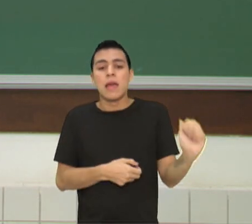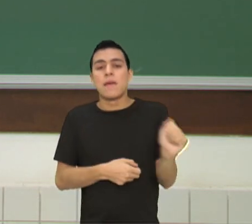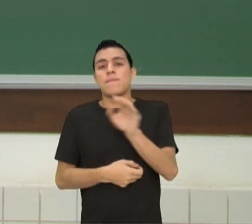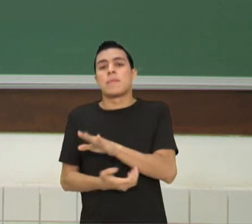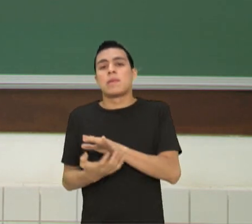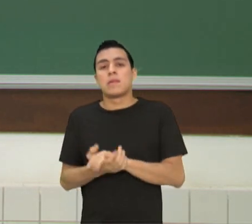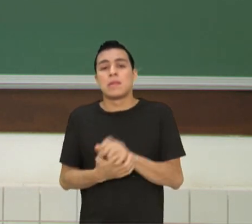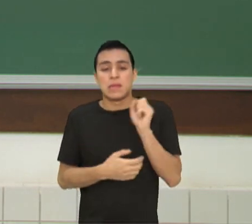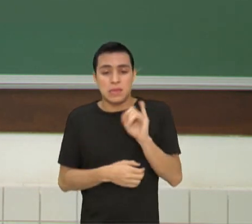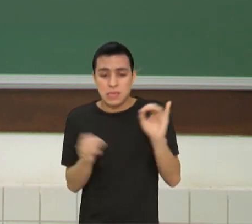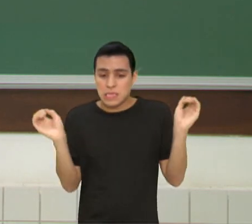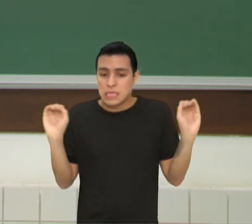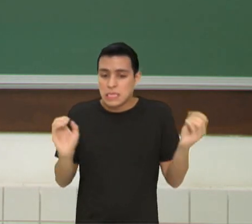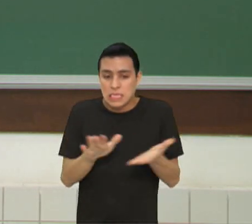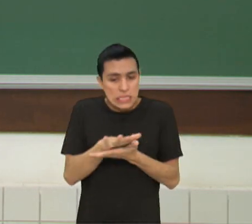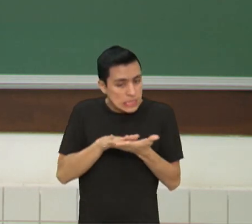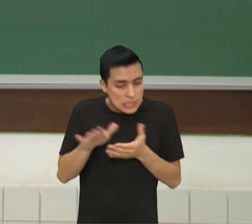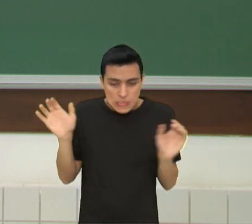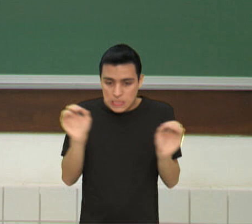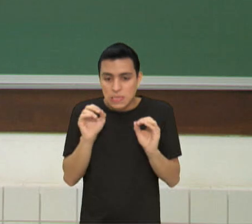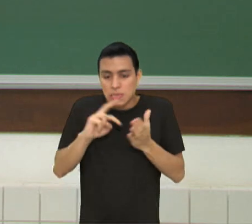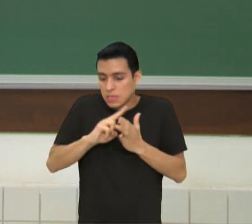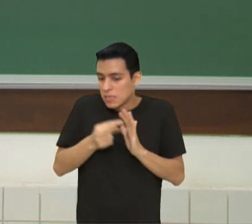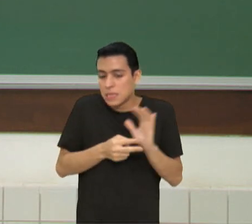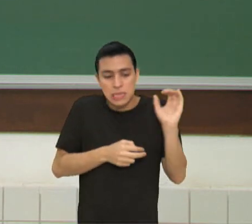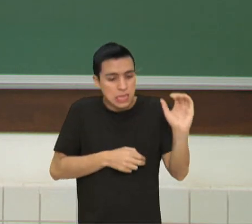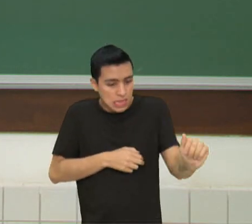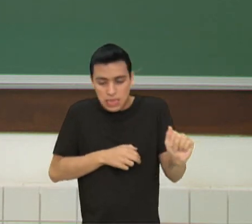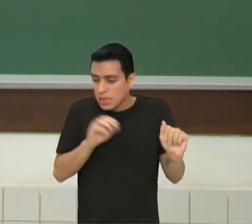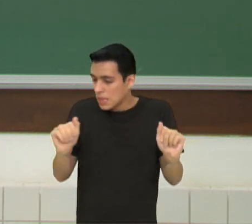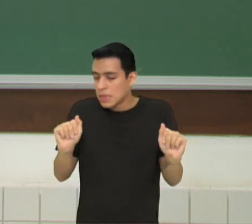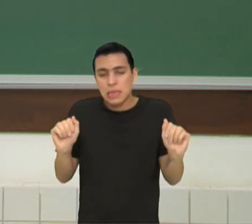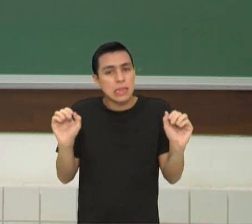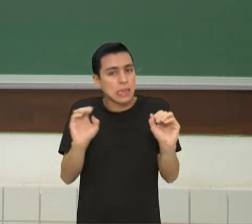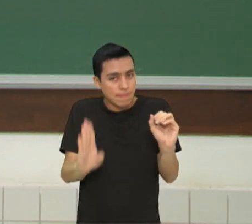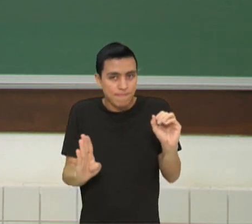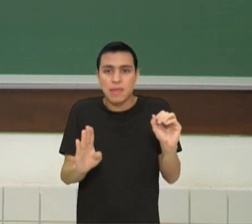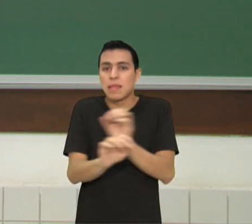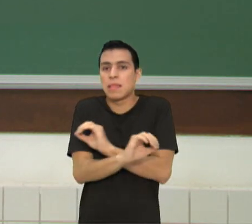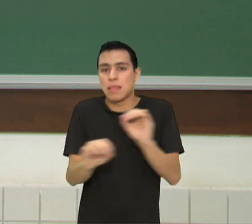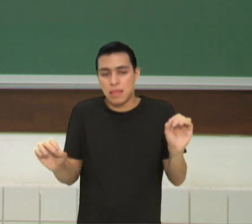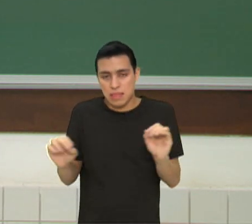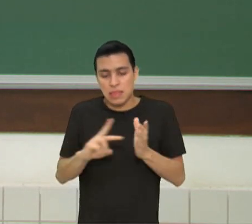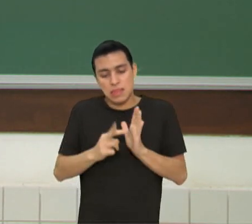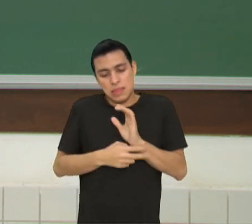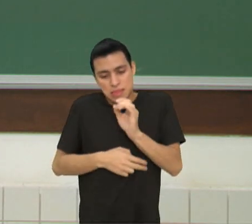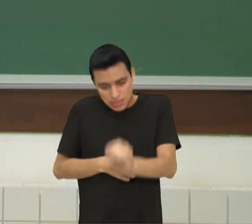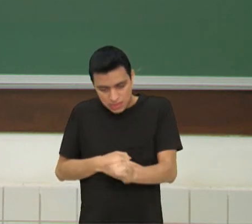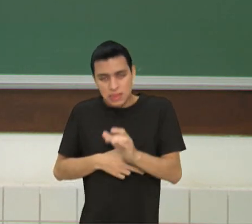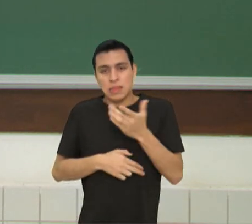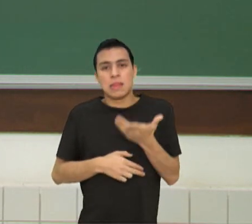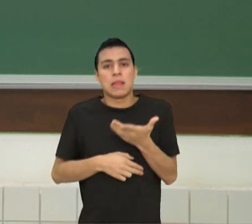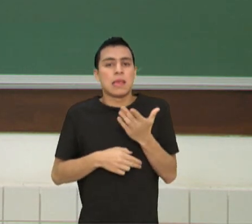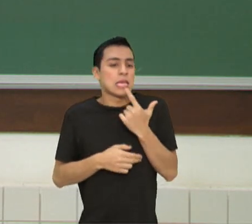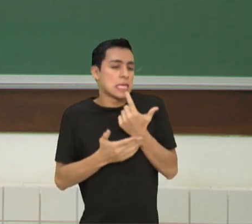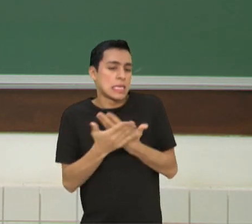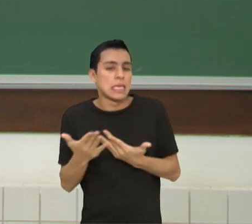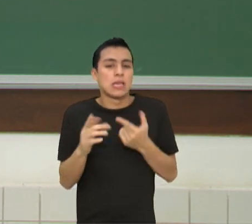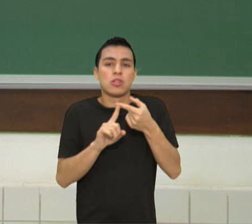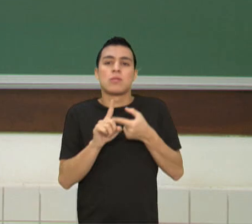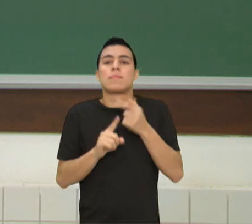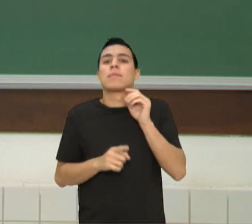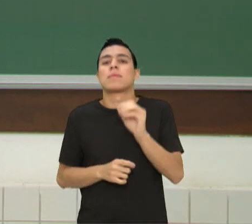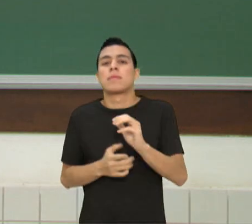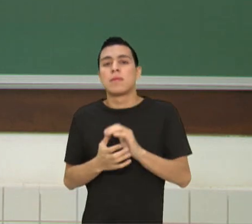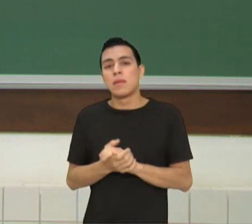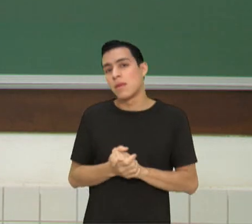ela ataca. Correto? Então ela produz imunidade contra o fator RH. Isso significa que ela não tem, então ela é